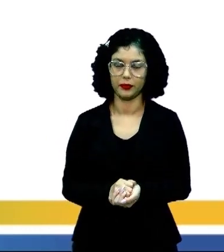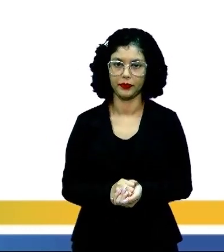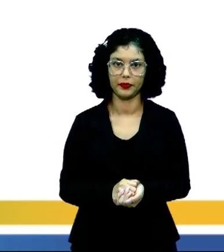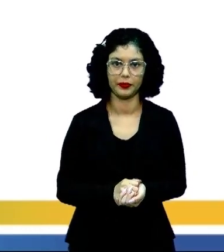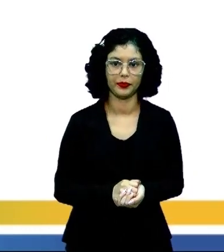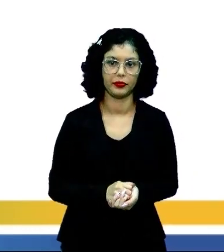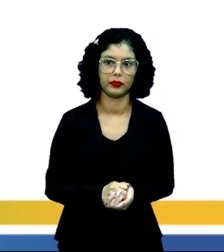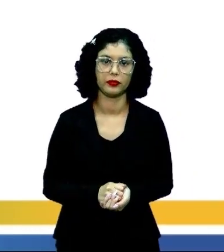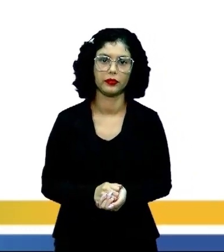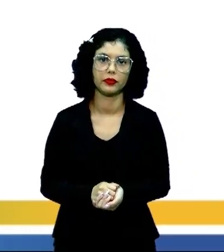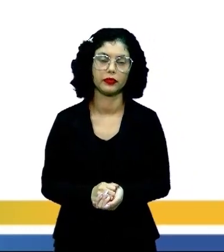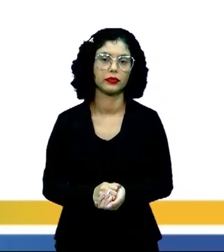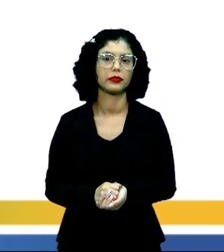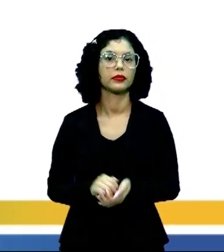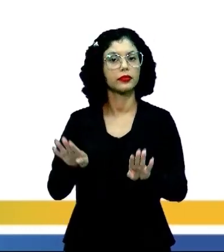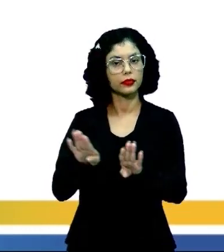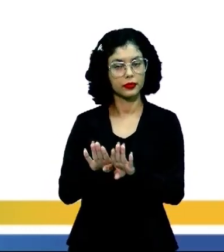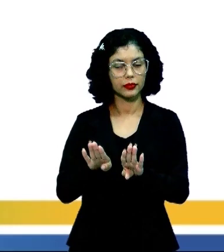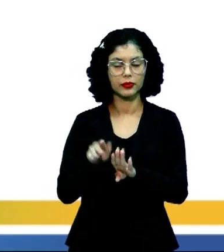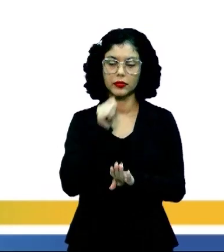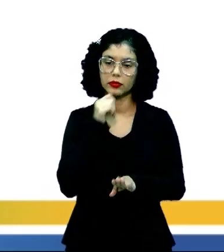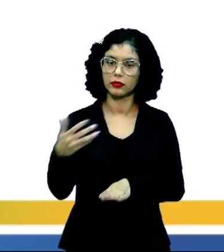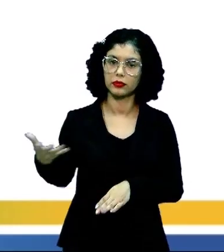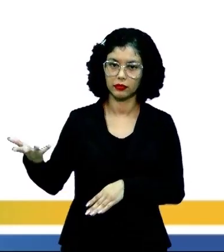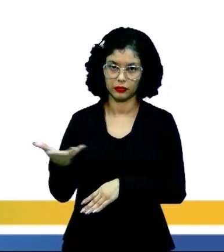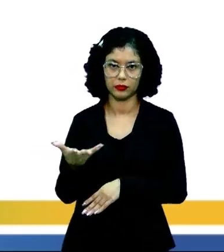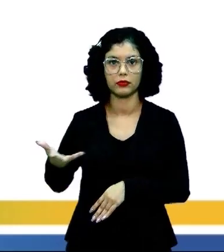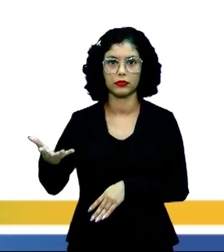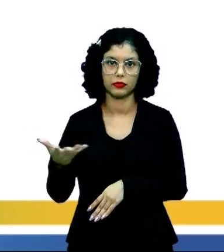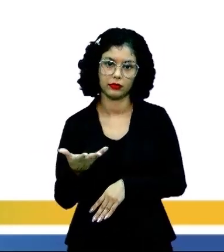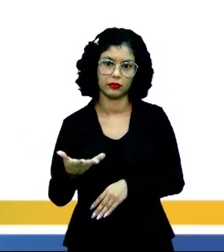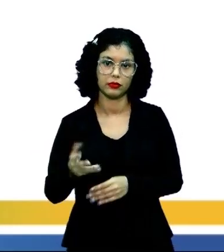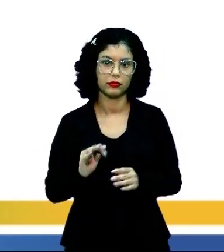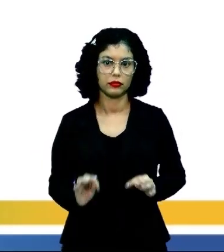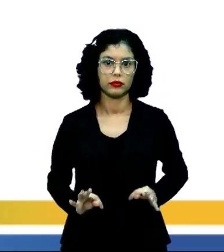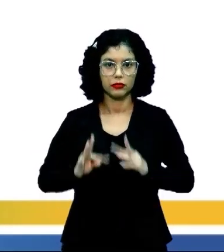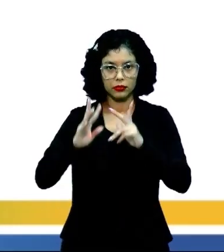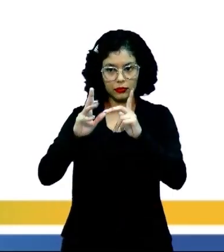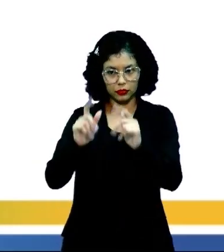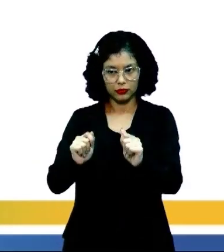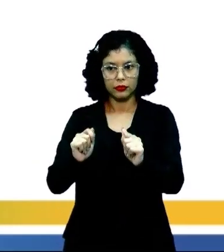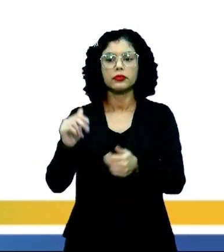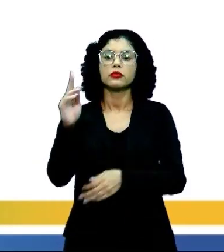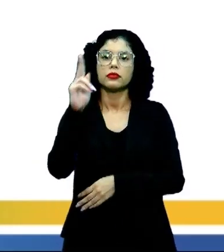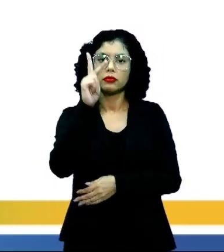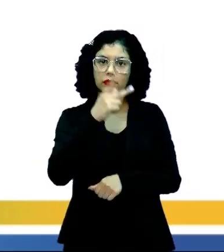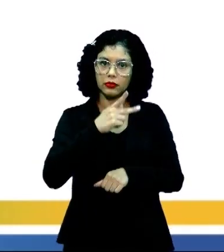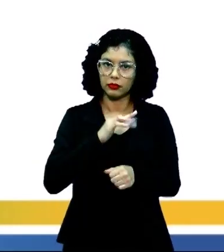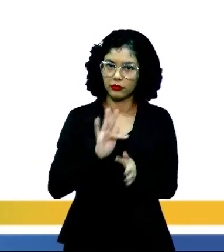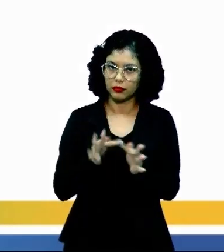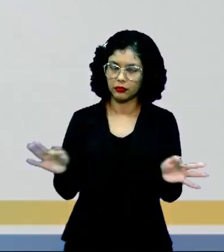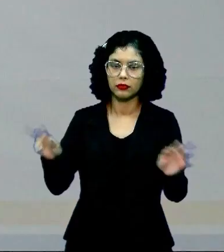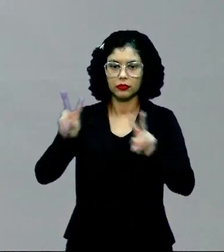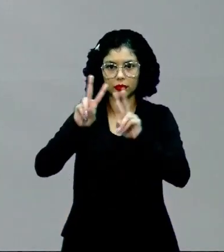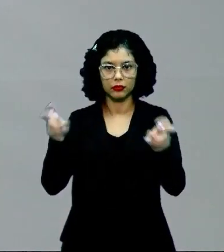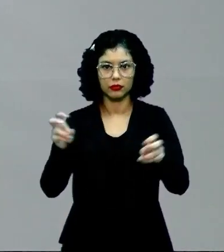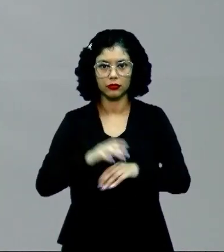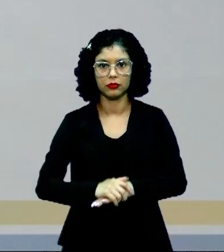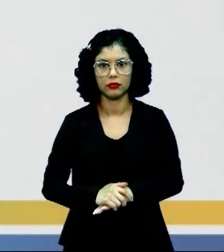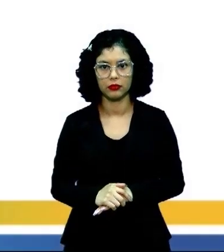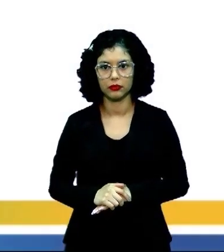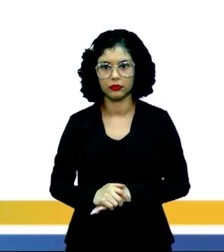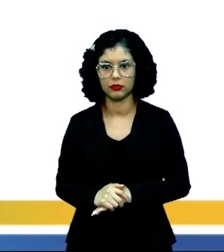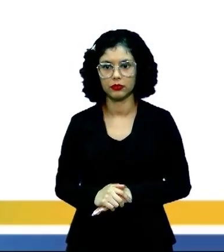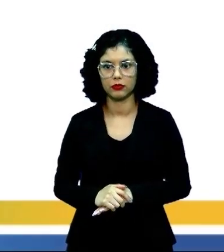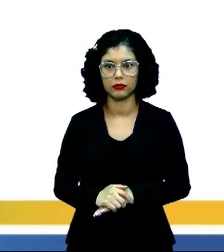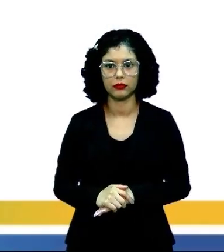aqui é um item que está basicamente em todas as frases tema do Enem, que é